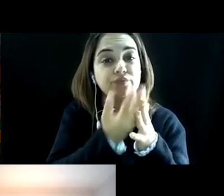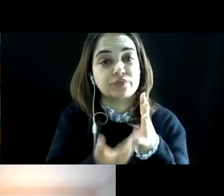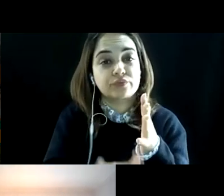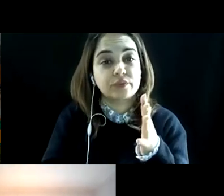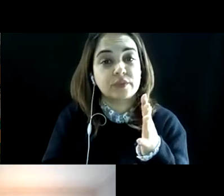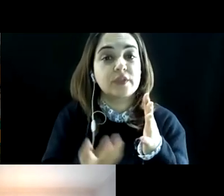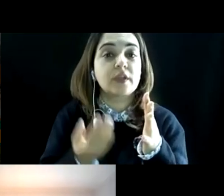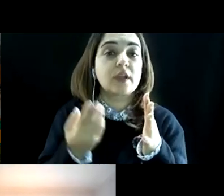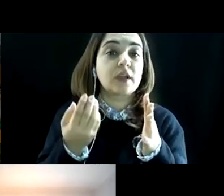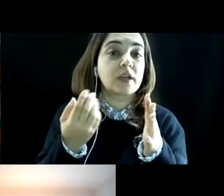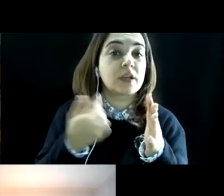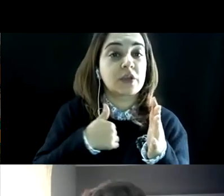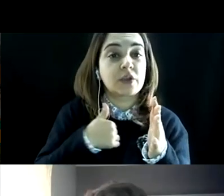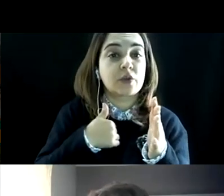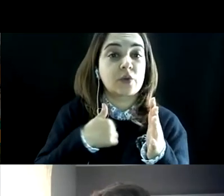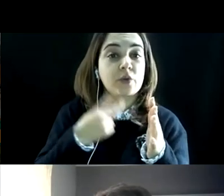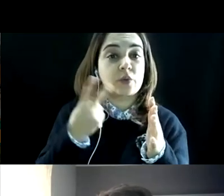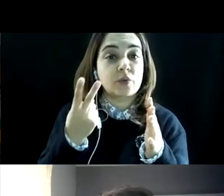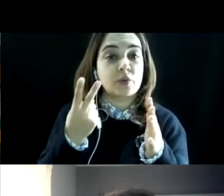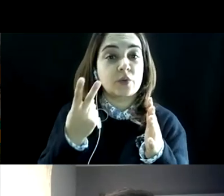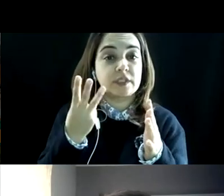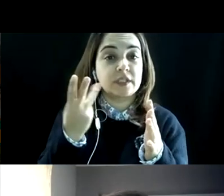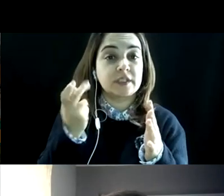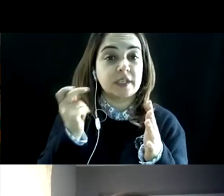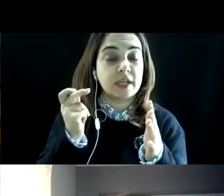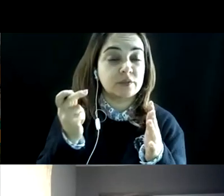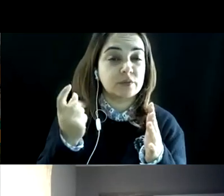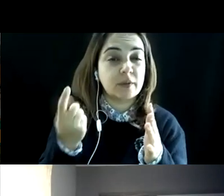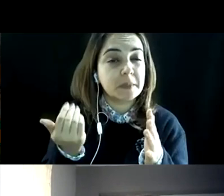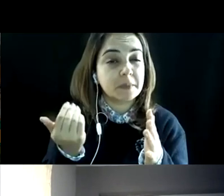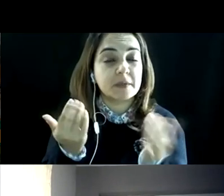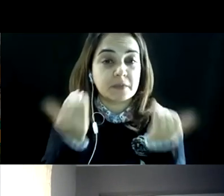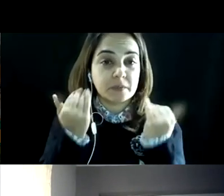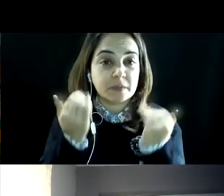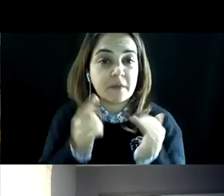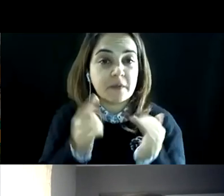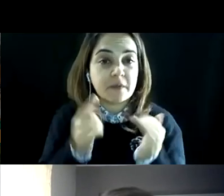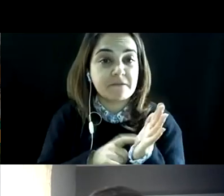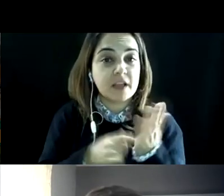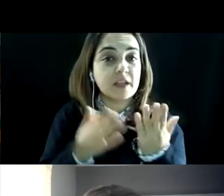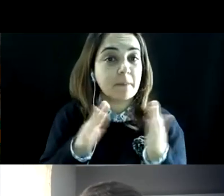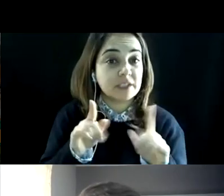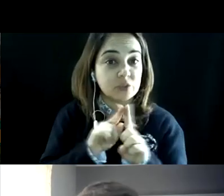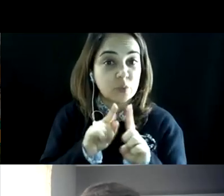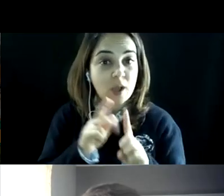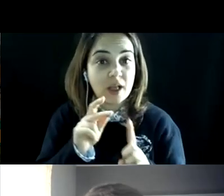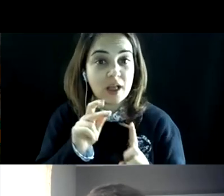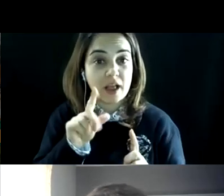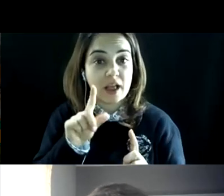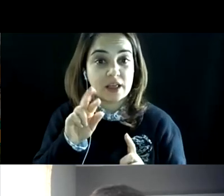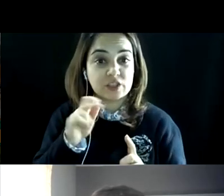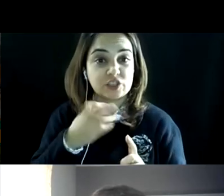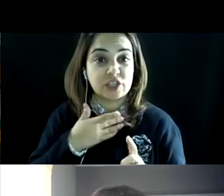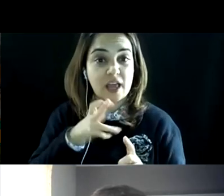bocadinho desatualizado com 2 ou 3 anos de desatualização, mas que é uma coisa curiosa. Tal como o Alexandre disse, com uma pequena